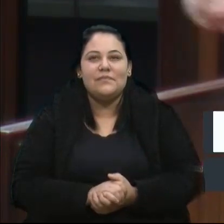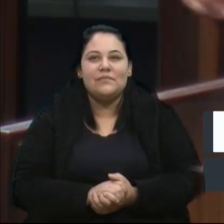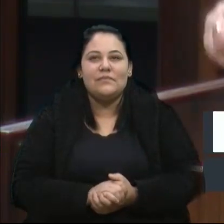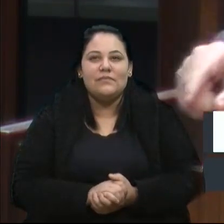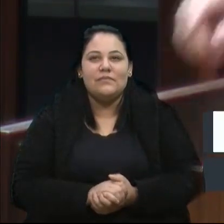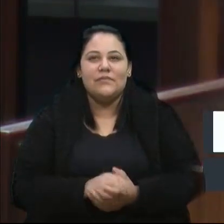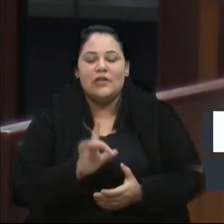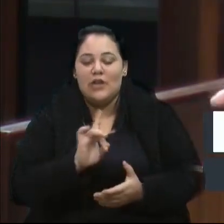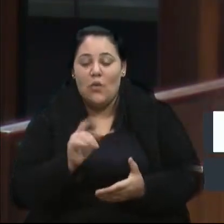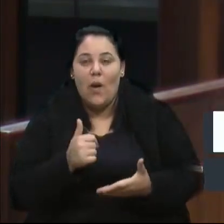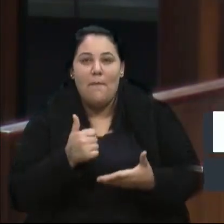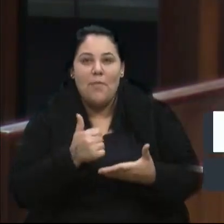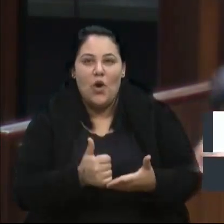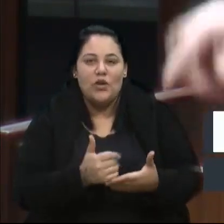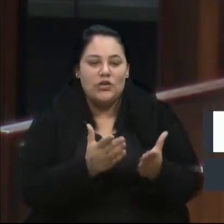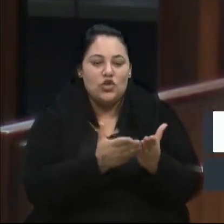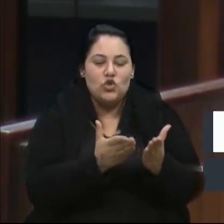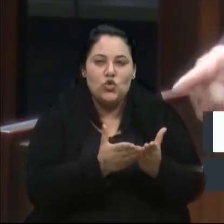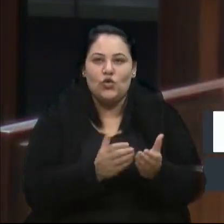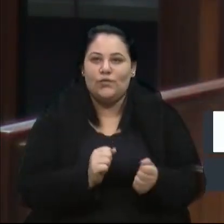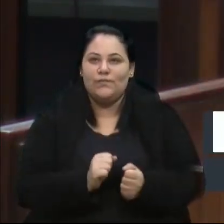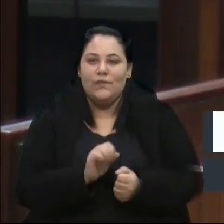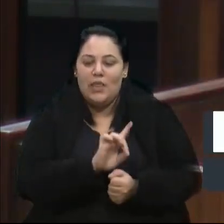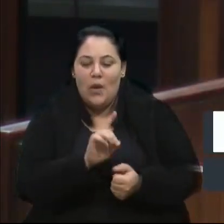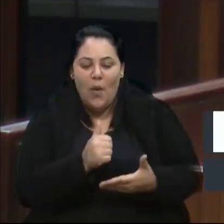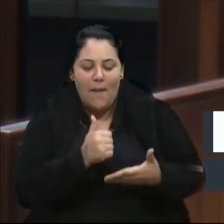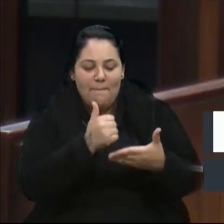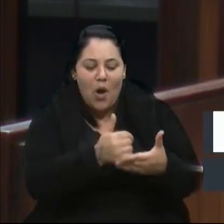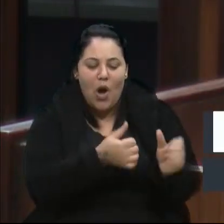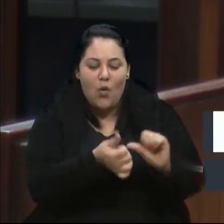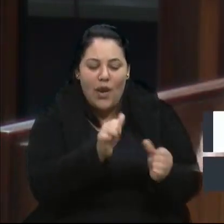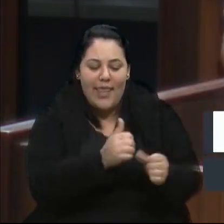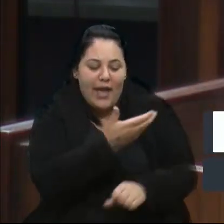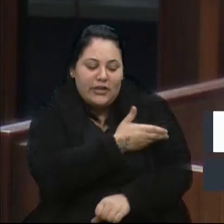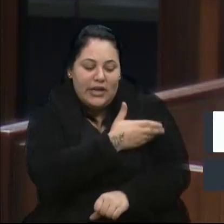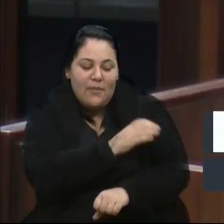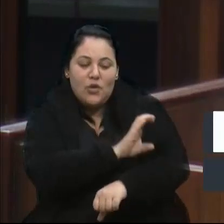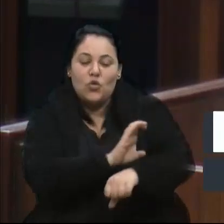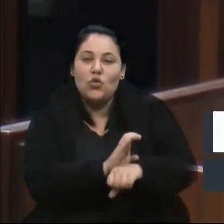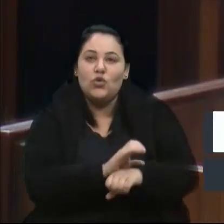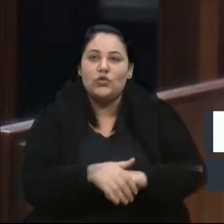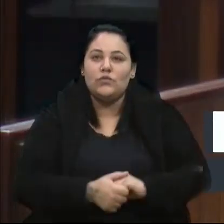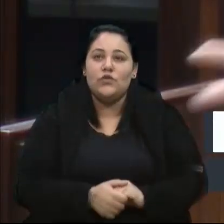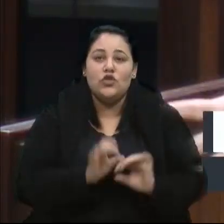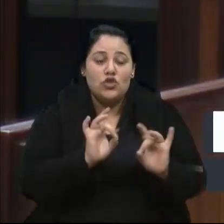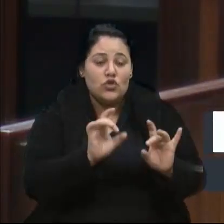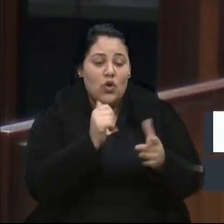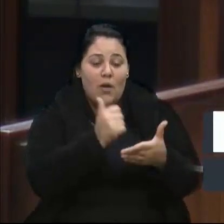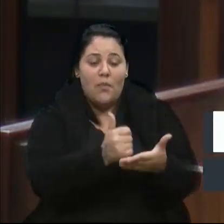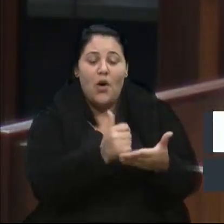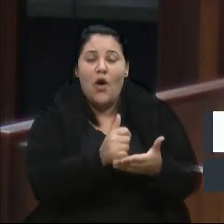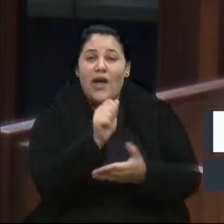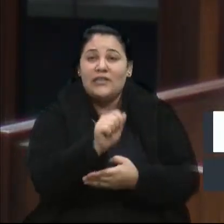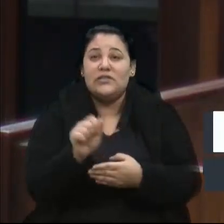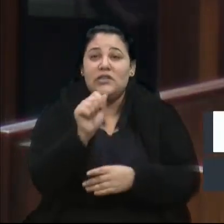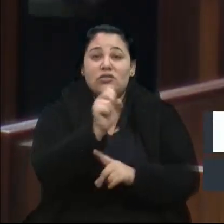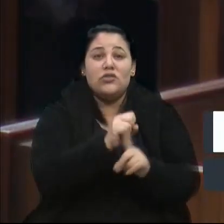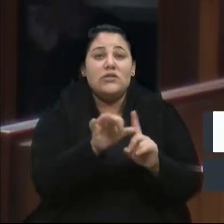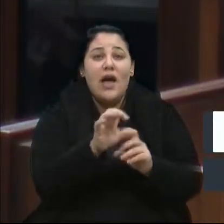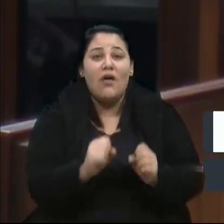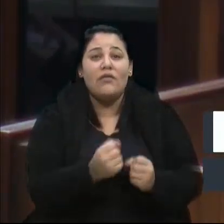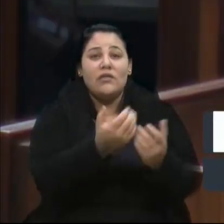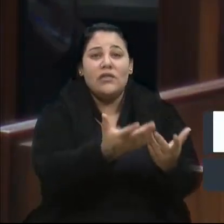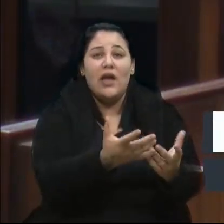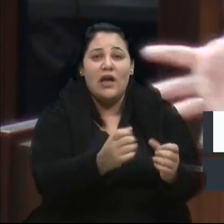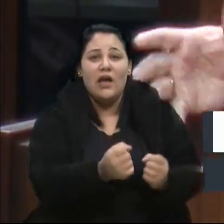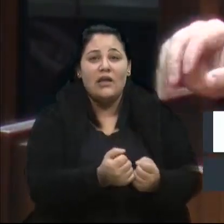Não apoia estudo, não apoia a qualificação das pessoas, apoia assistencialismo, dá cada vez